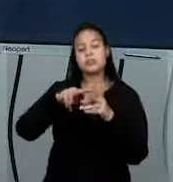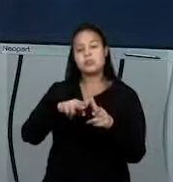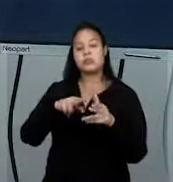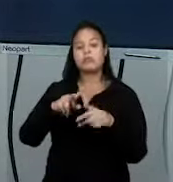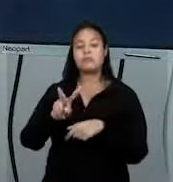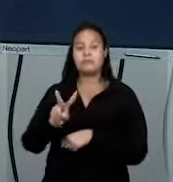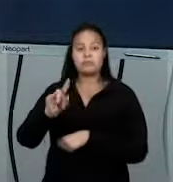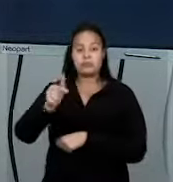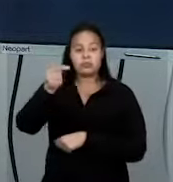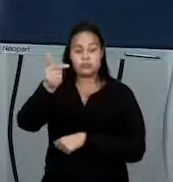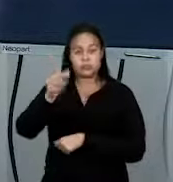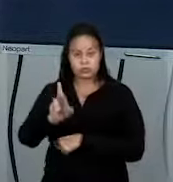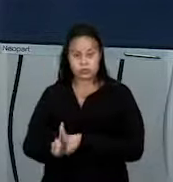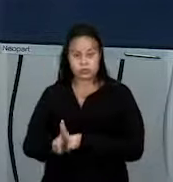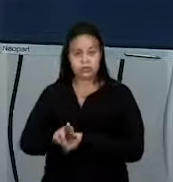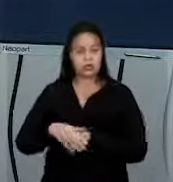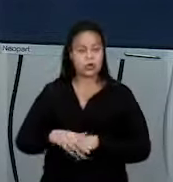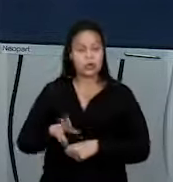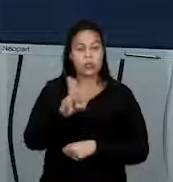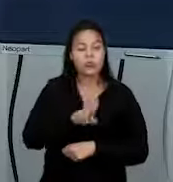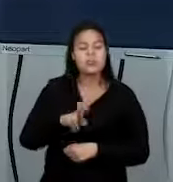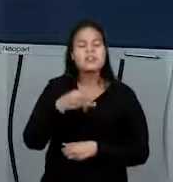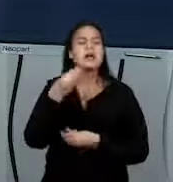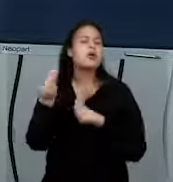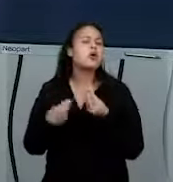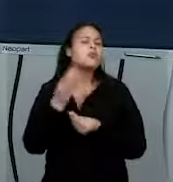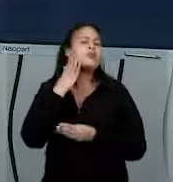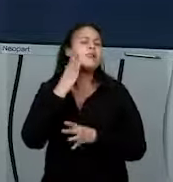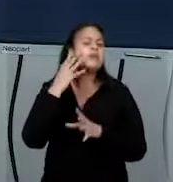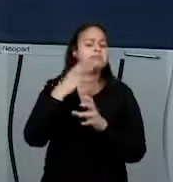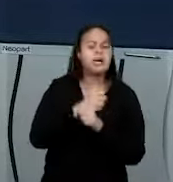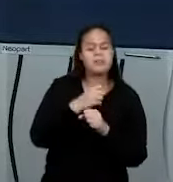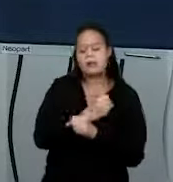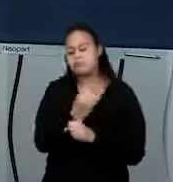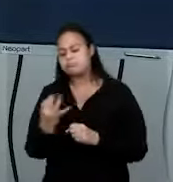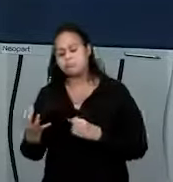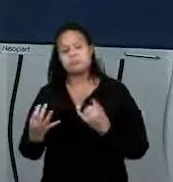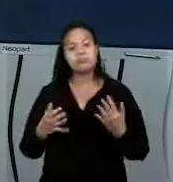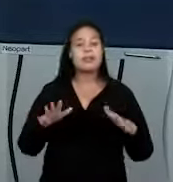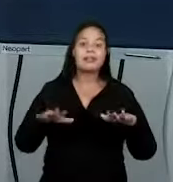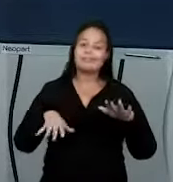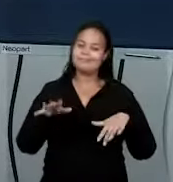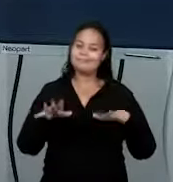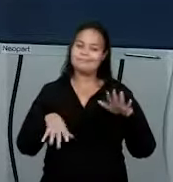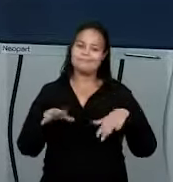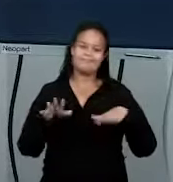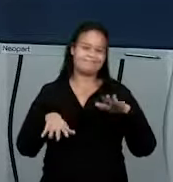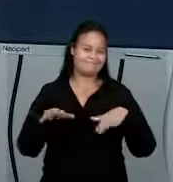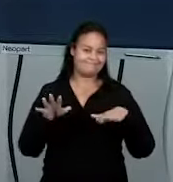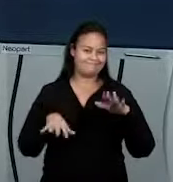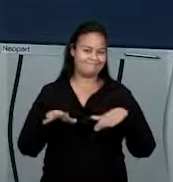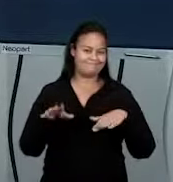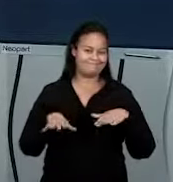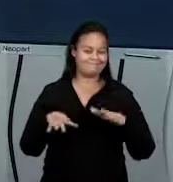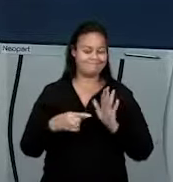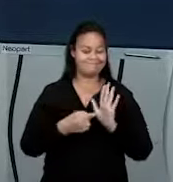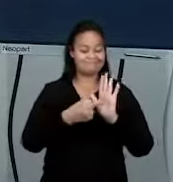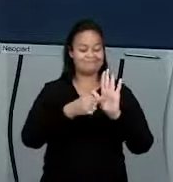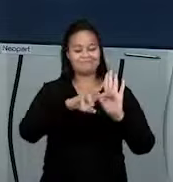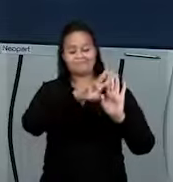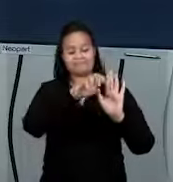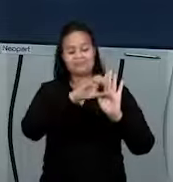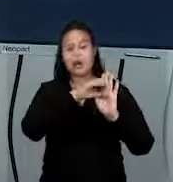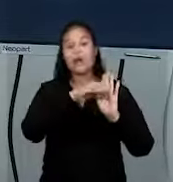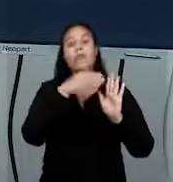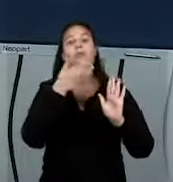sobre a resistência. Qual usar? Como saber qual usar? Depende do que foi dado para você no enunciado do